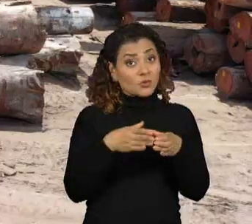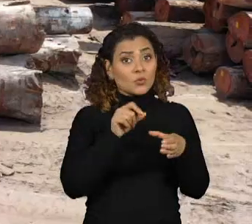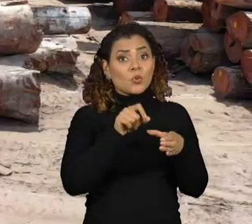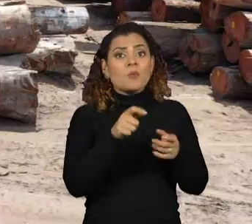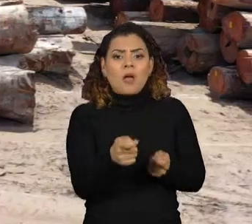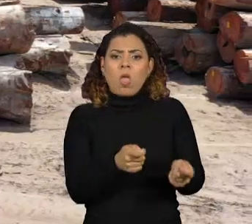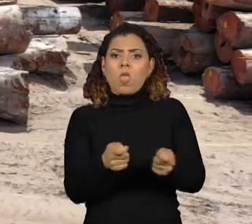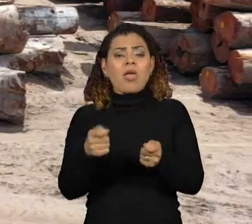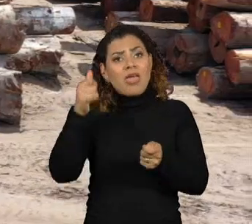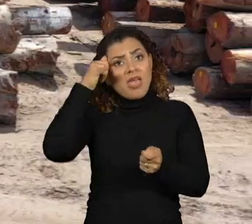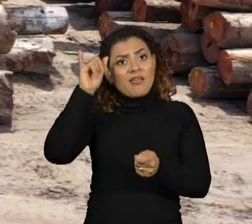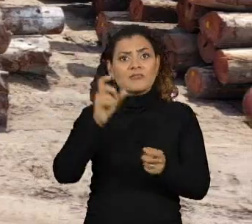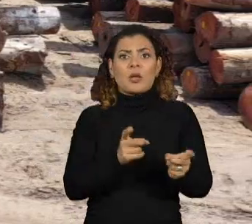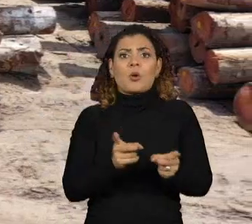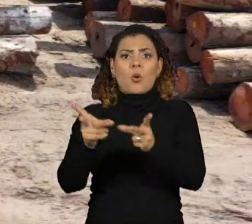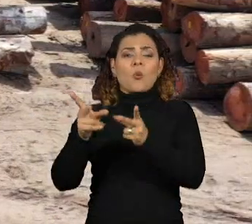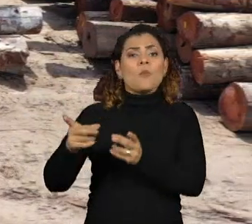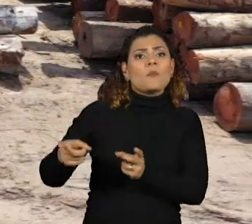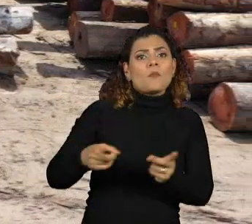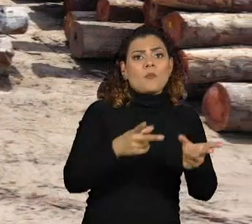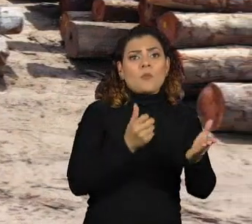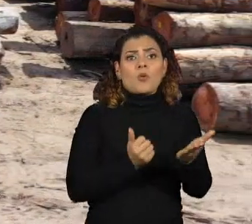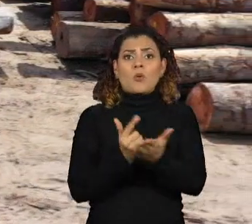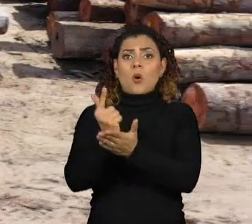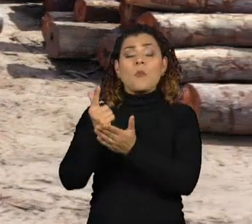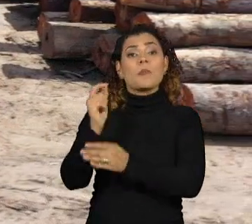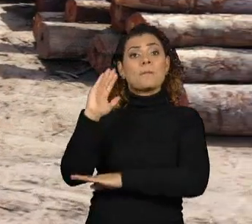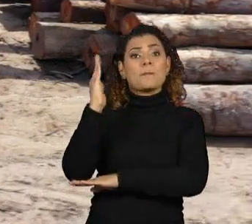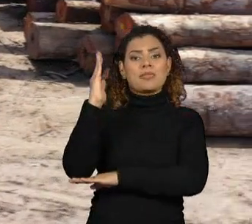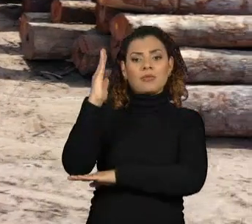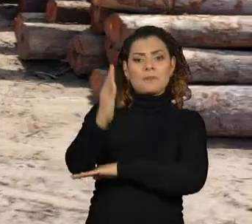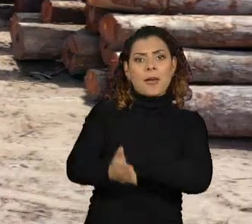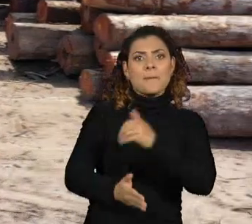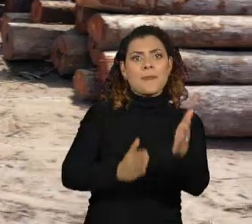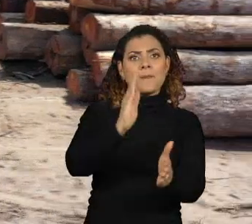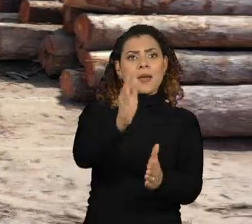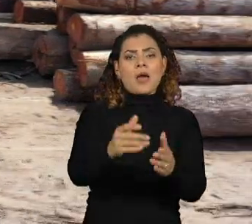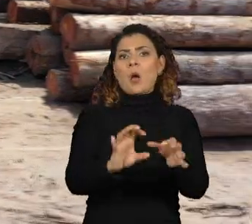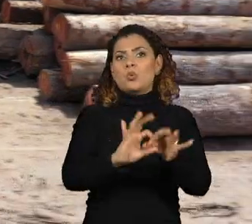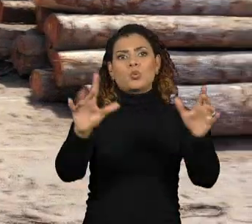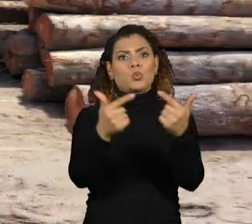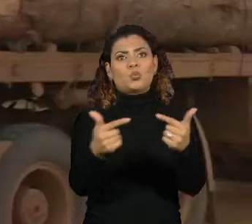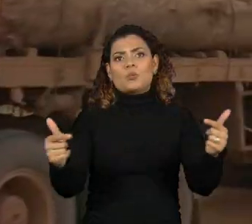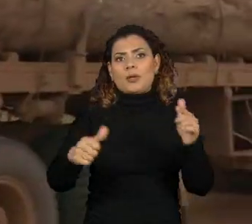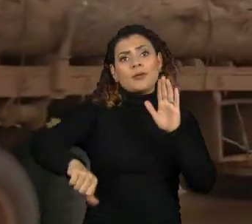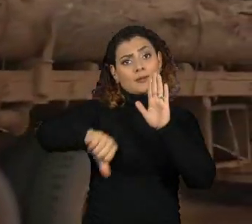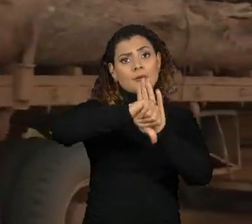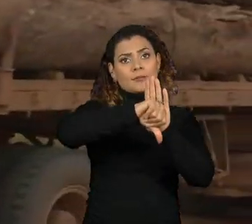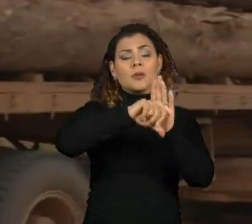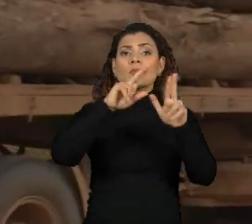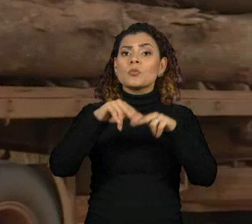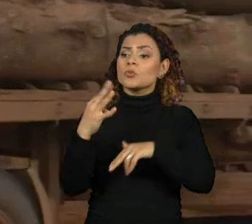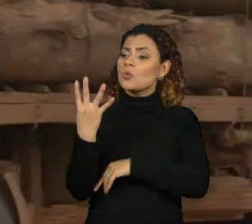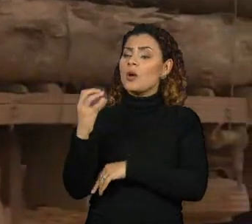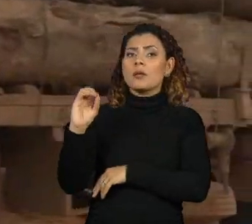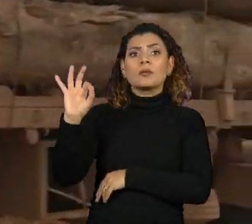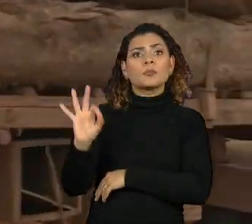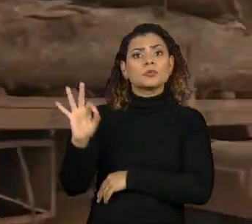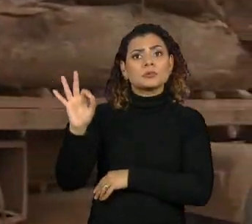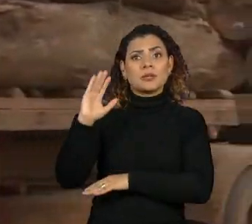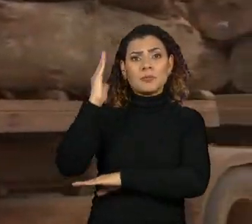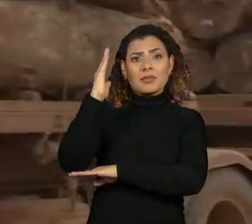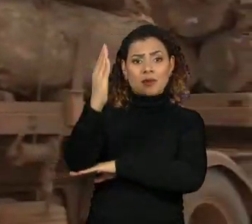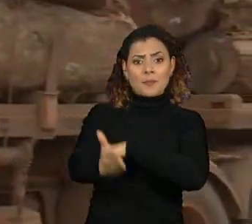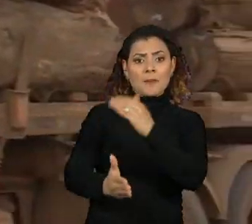o transporte, compra e venda de madeira extraída ilegalmente da Amazônia. 40% da madeira